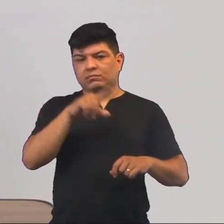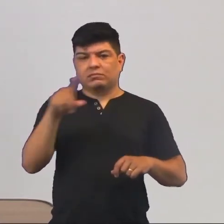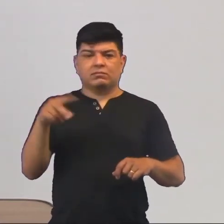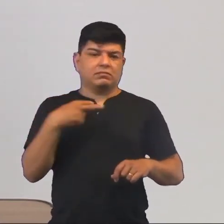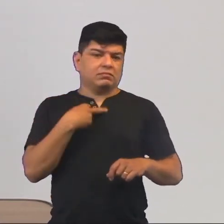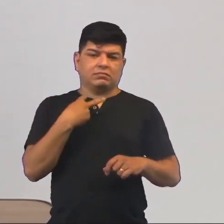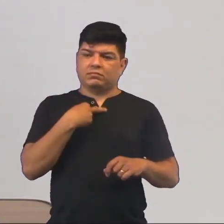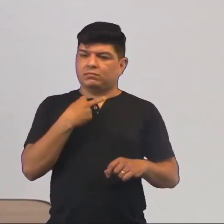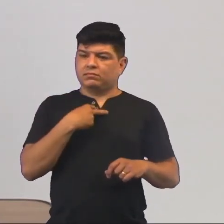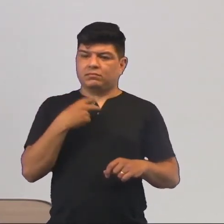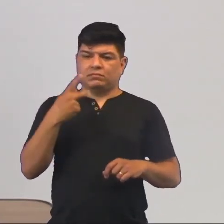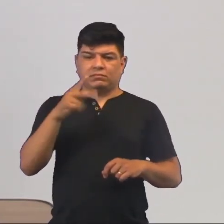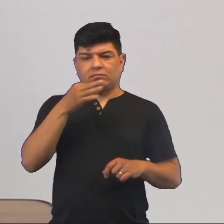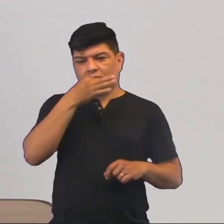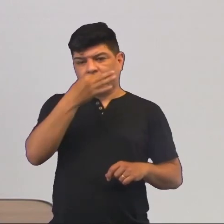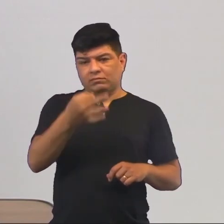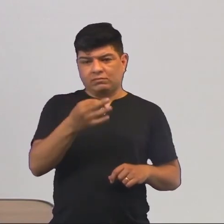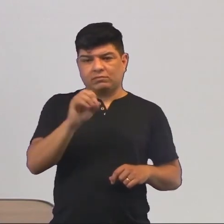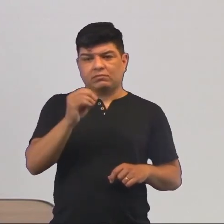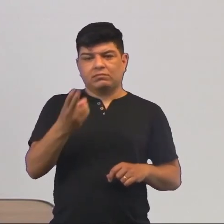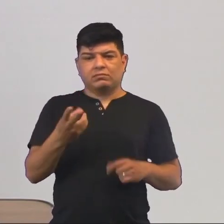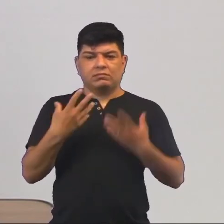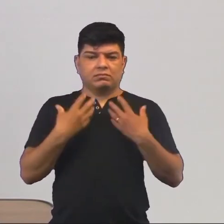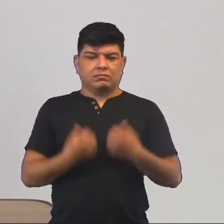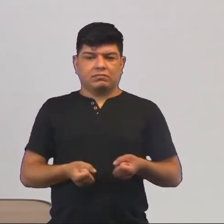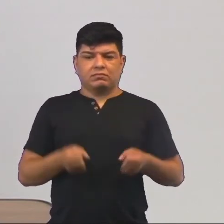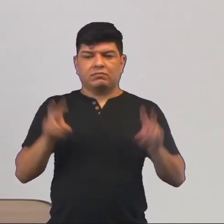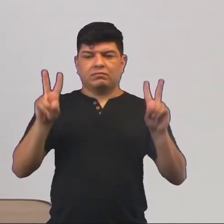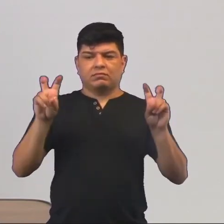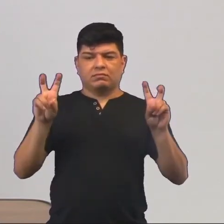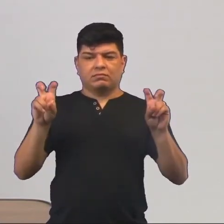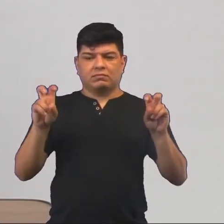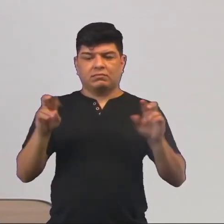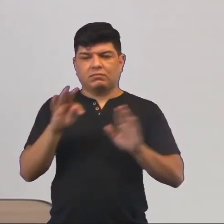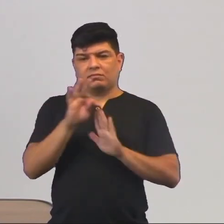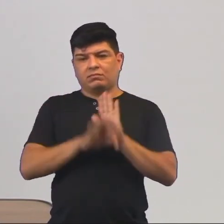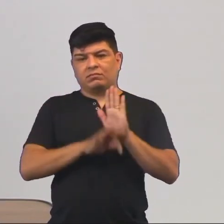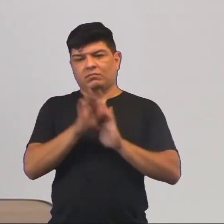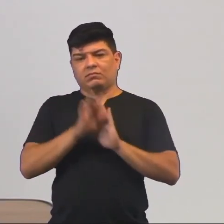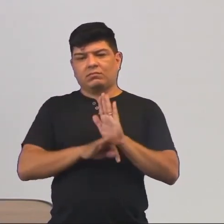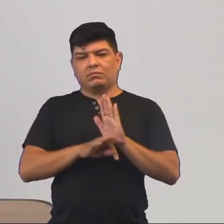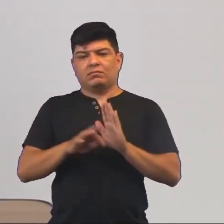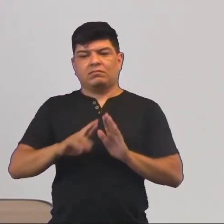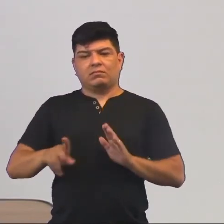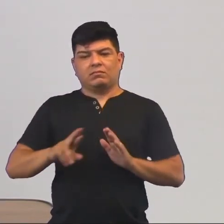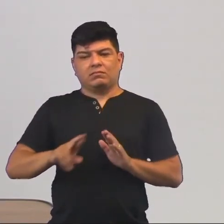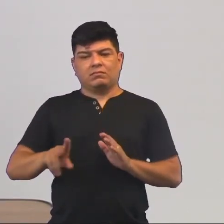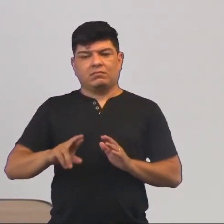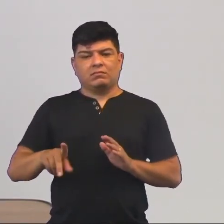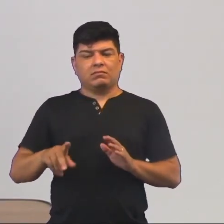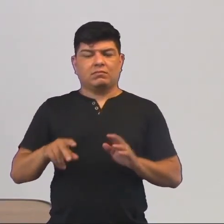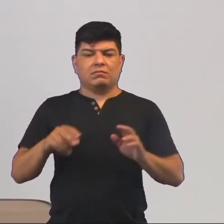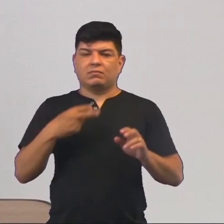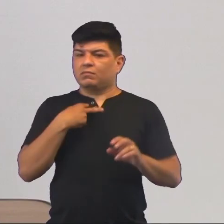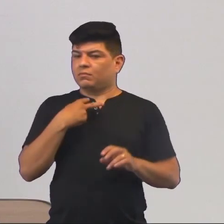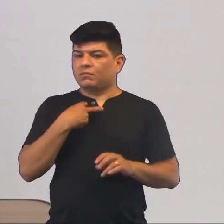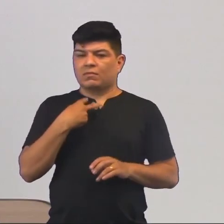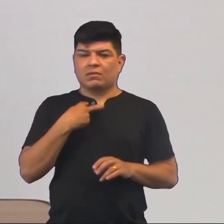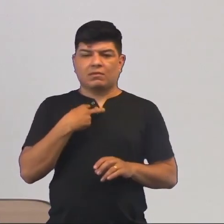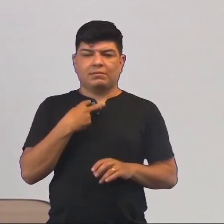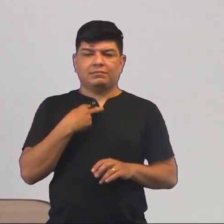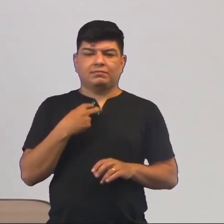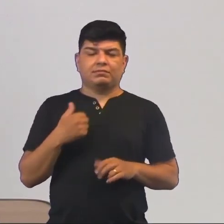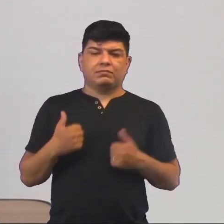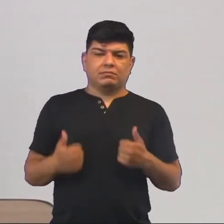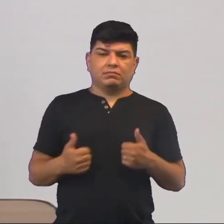você não deve expressar sua opinião se é contra ou a favor de determinado assunto. Num texto expositivo, não, tá bom? Não deve ser feito nesse tipo